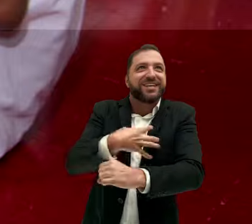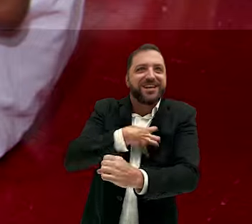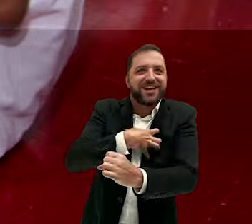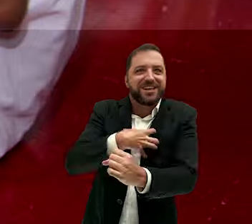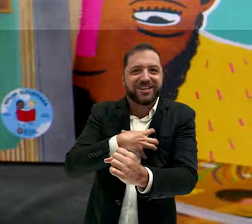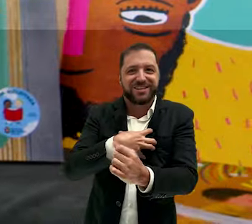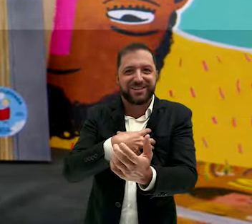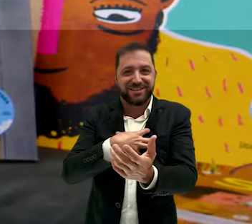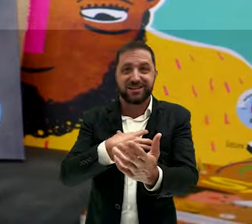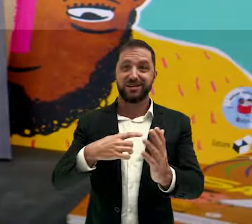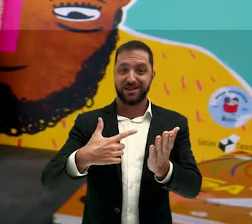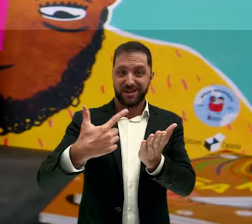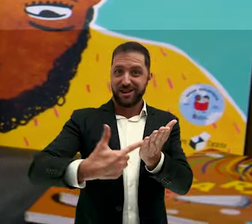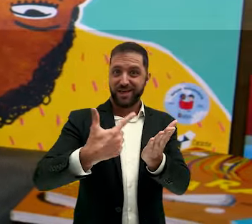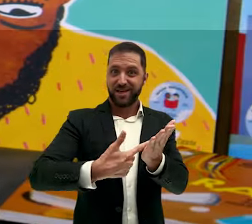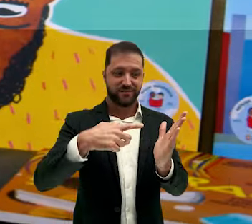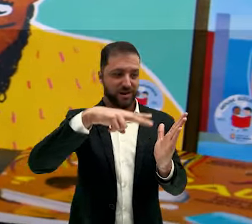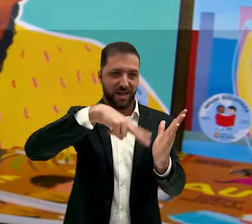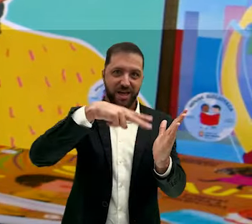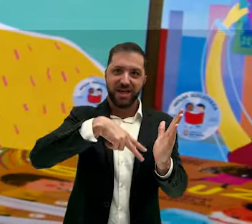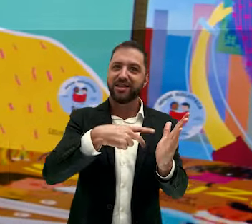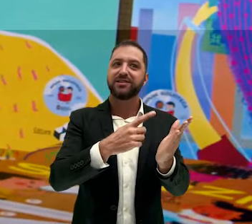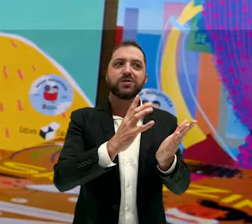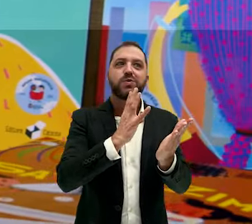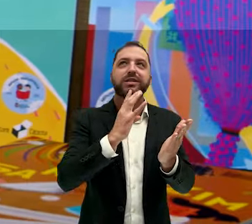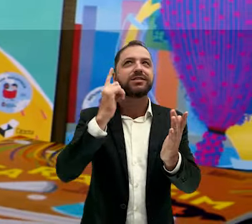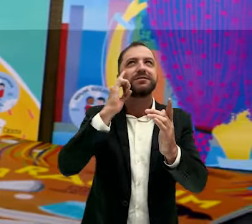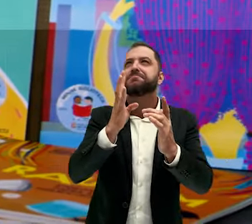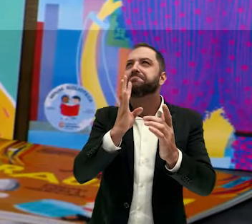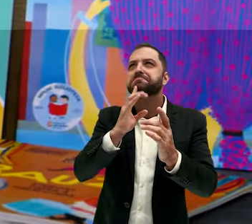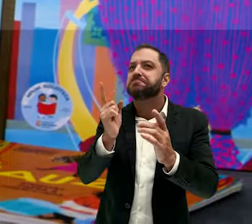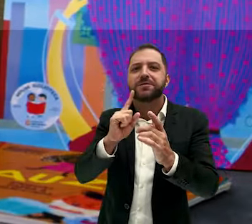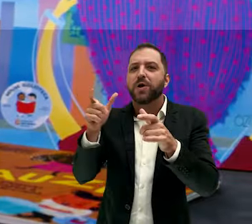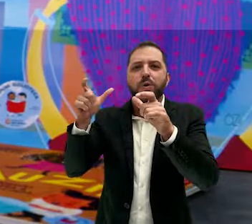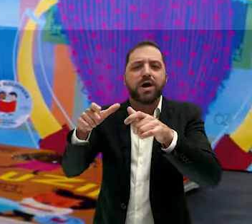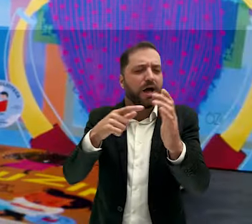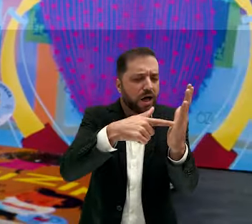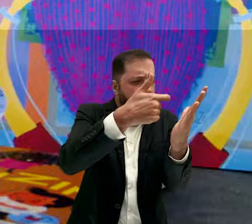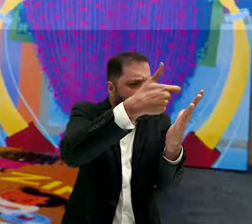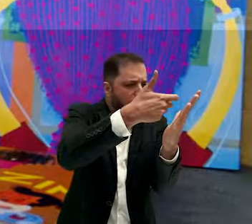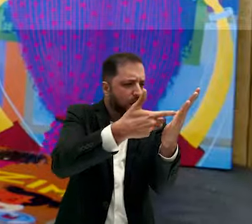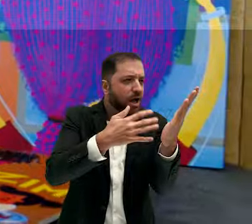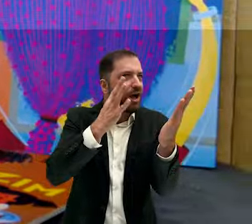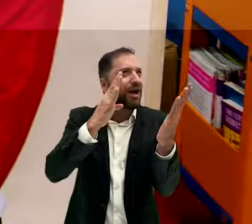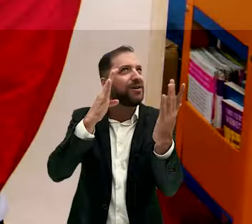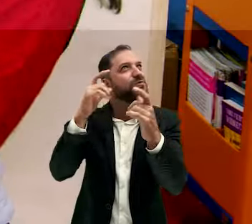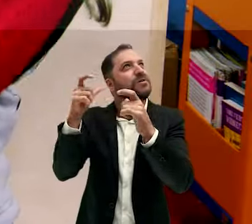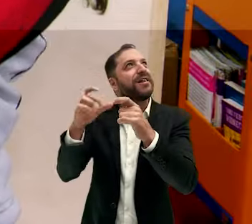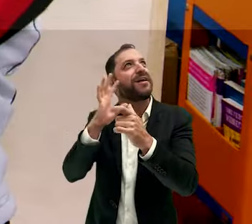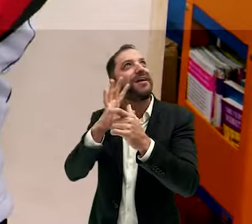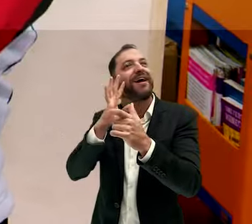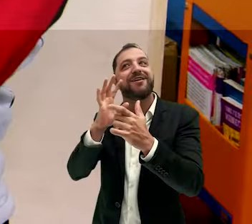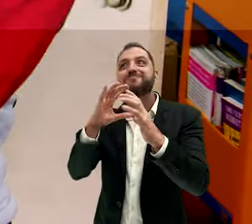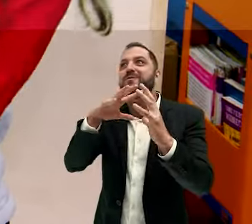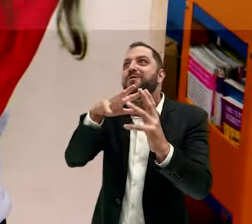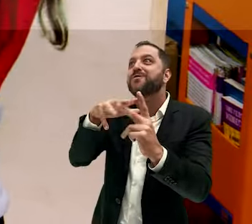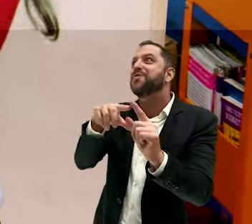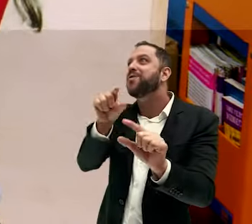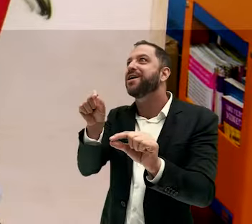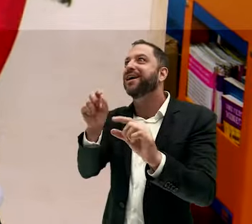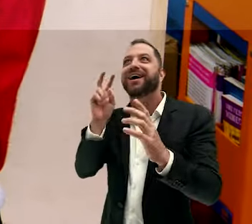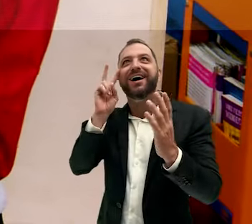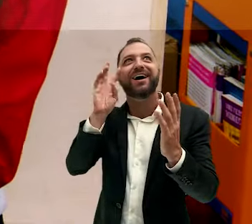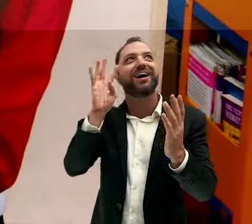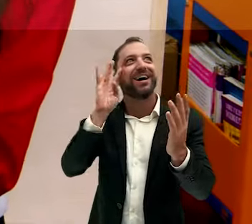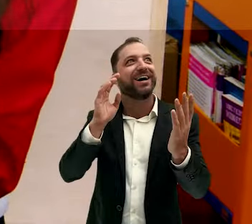emoções. Através dos livros, conhecemos novos lugares, novas palavras e ampliamos nossa visão de